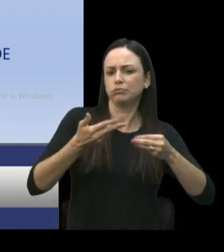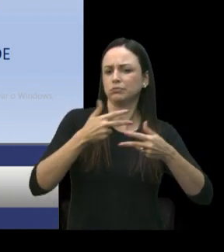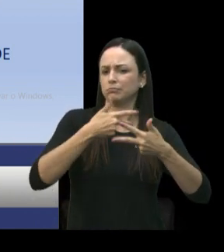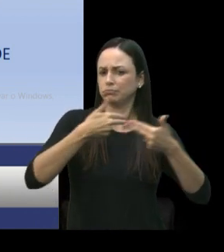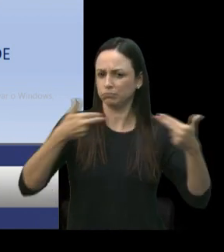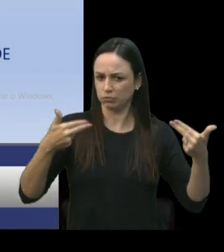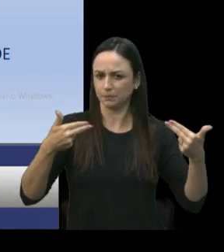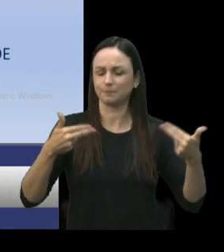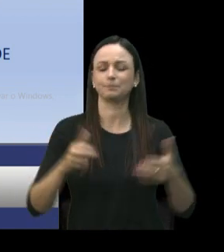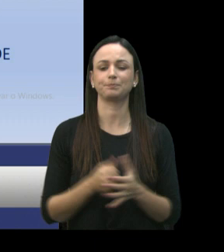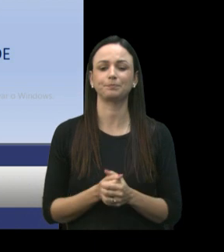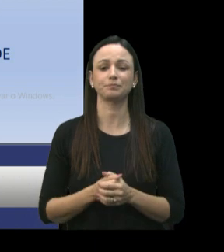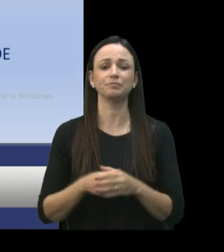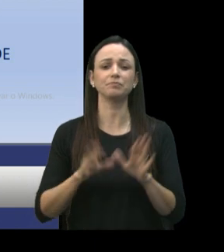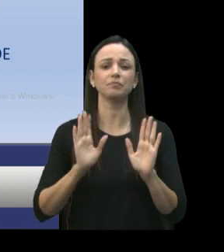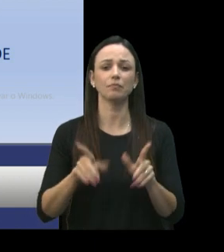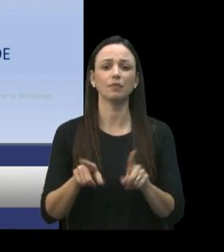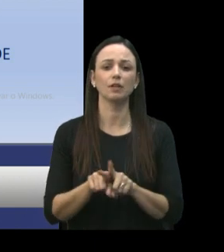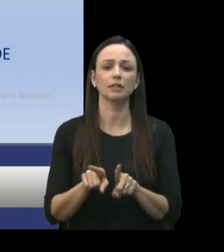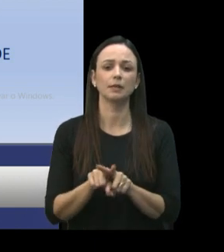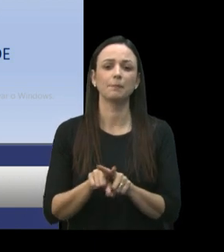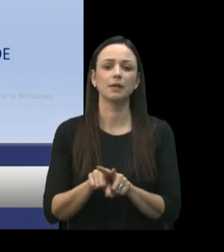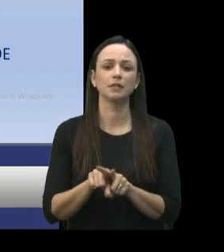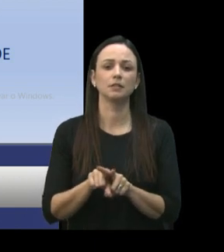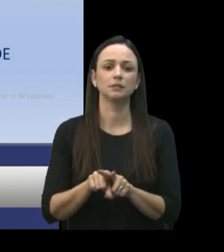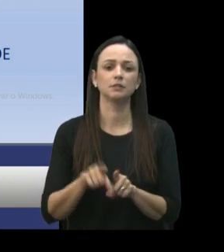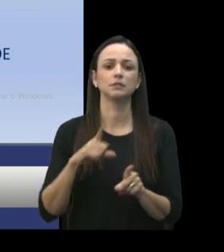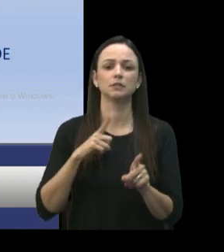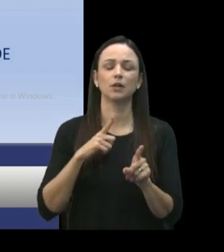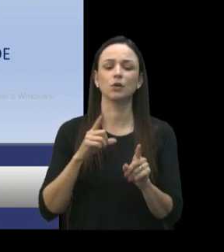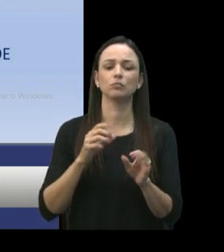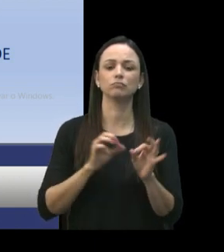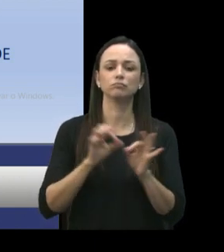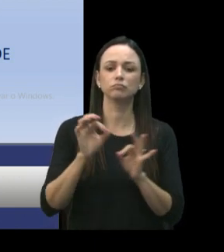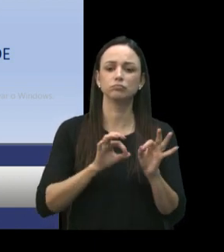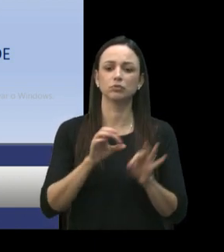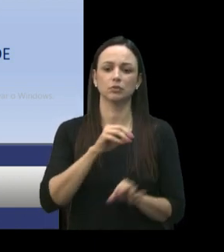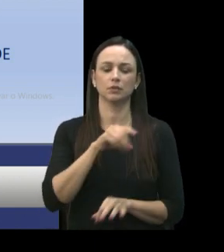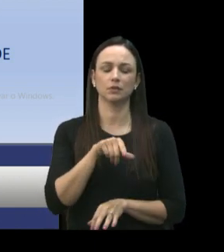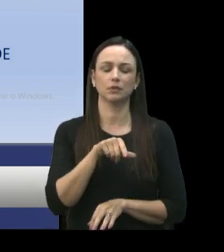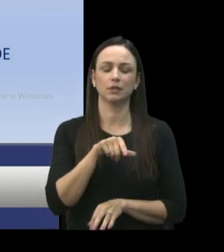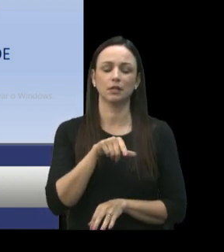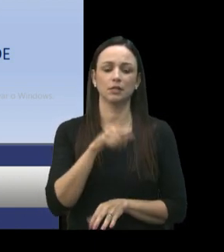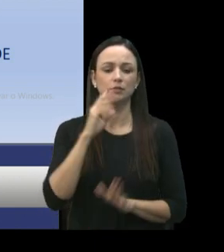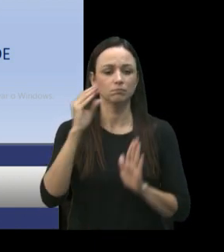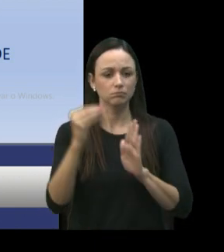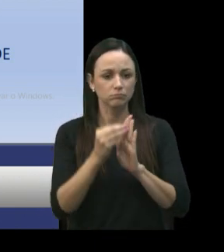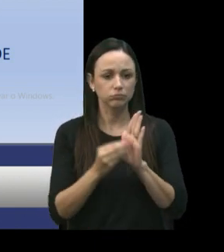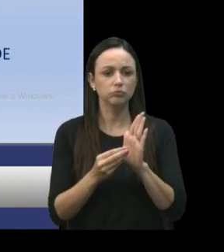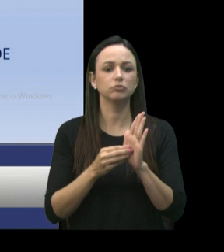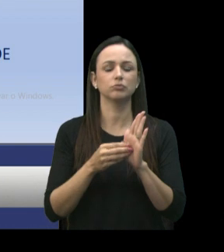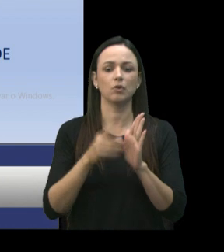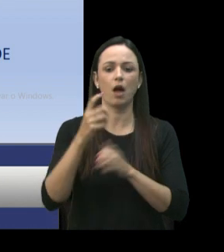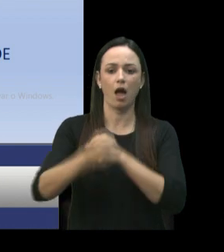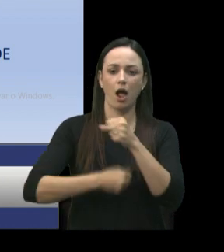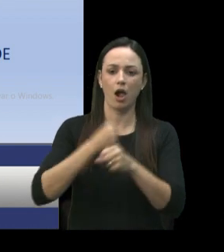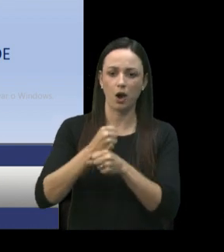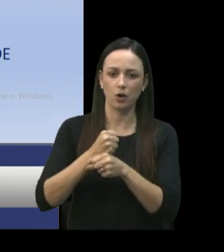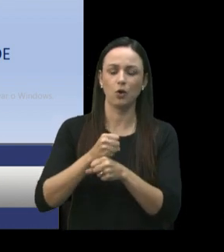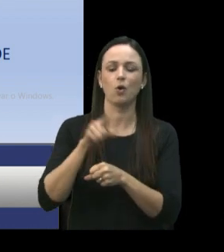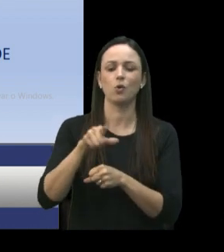consideramos já índice de correção na revisão geral anual, na ordem